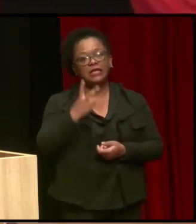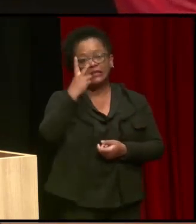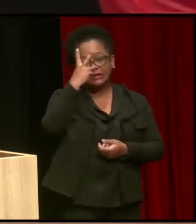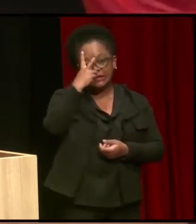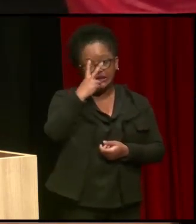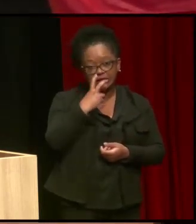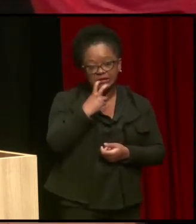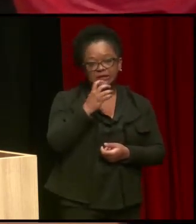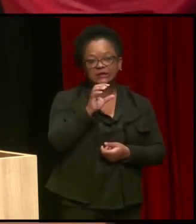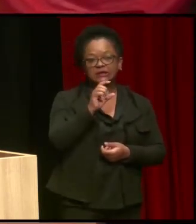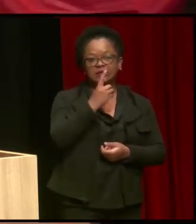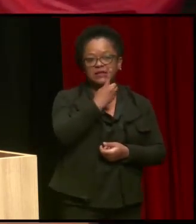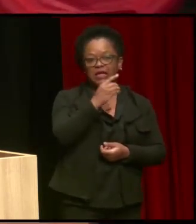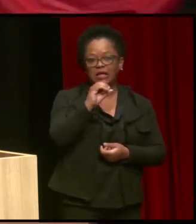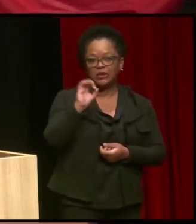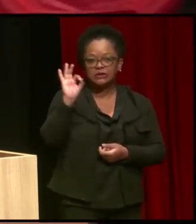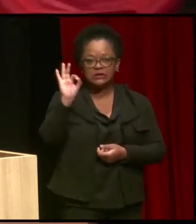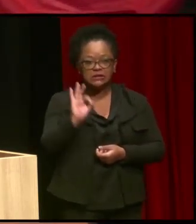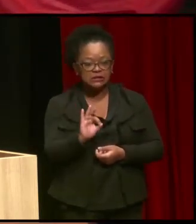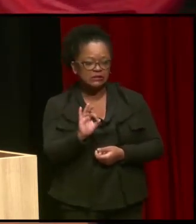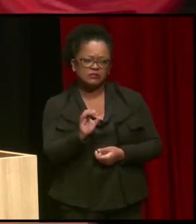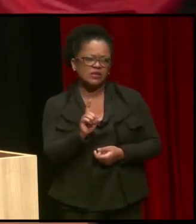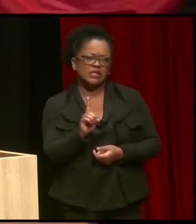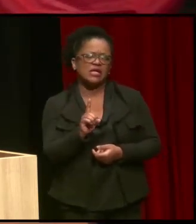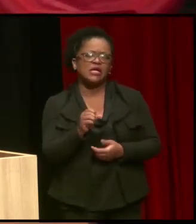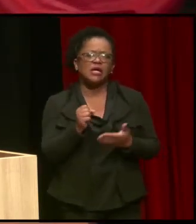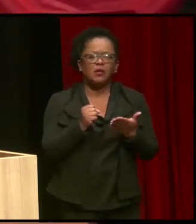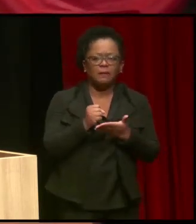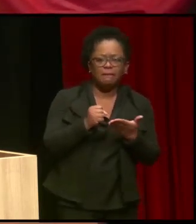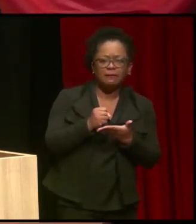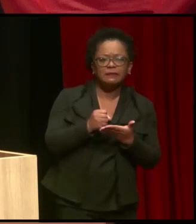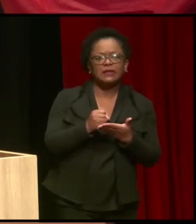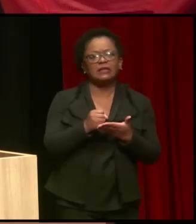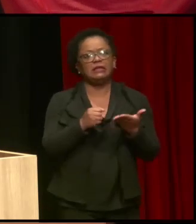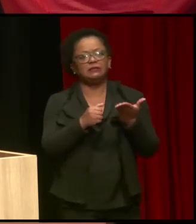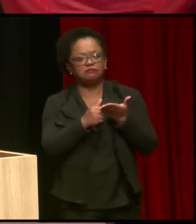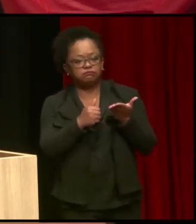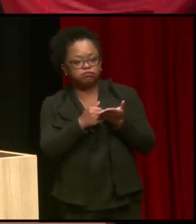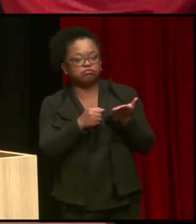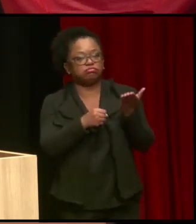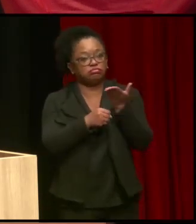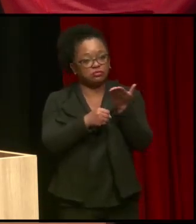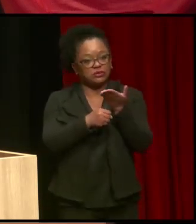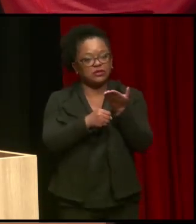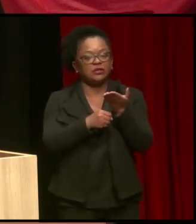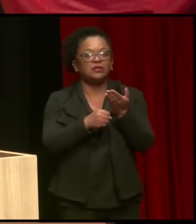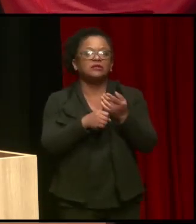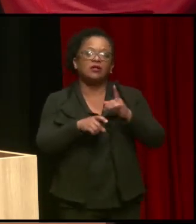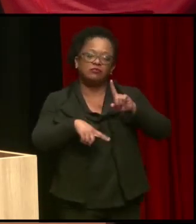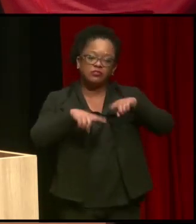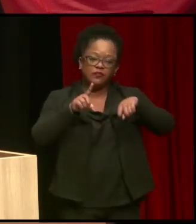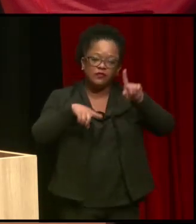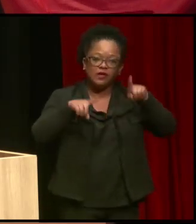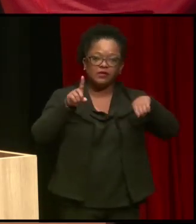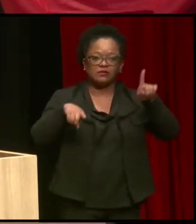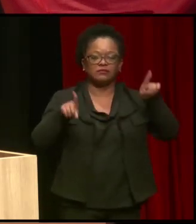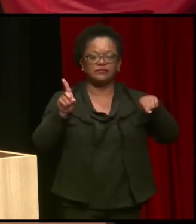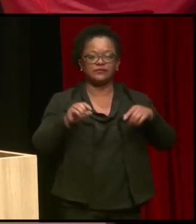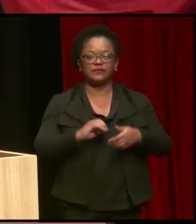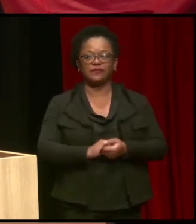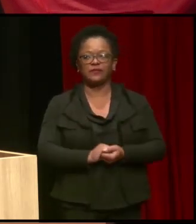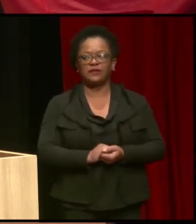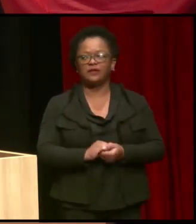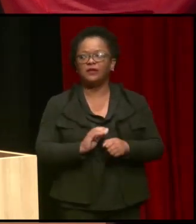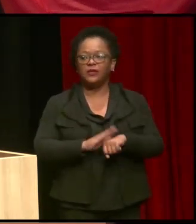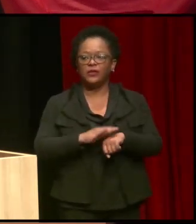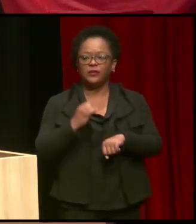tem algum tipo de... Aí tem cegueira profunda, surdez profunda. Então, eu acho que é por isso que muda esses números. O que interessa é isso aqui, gente,